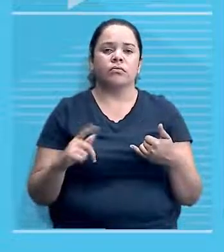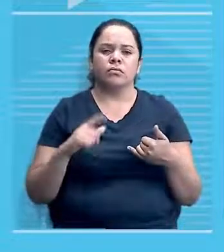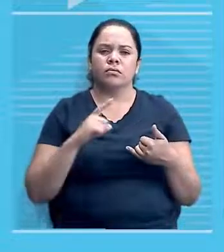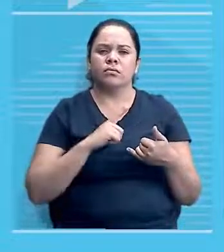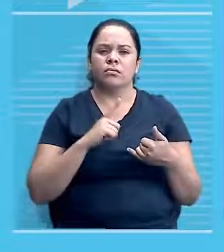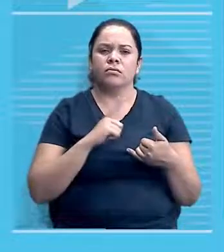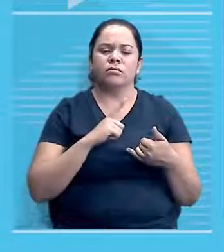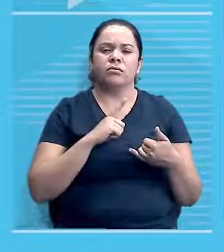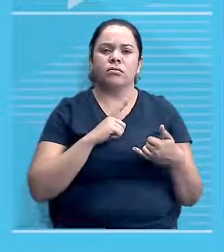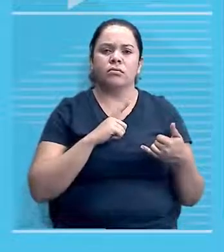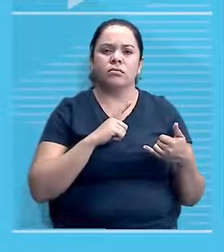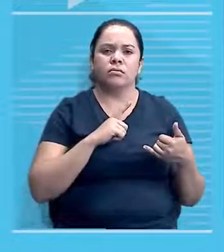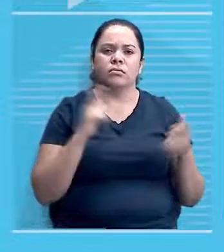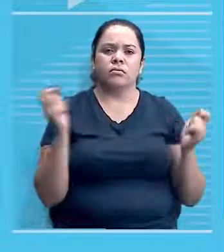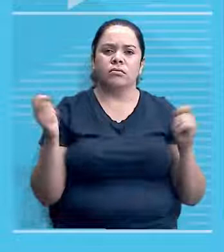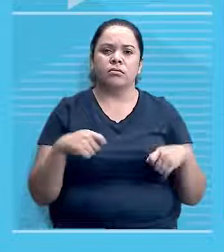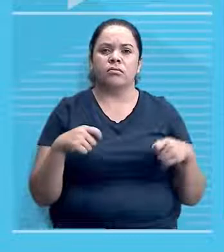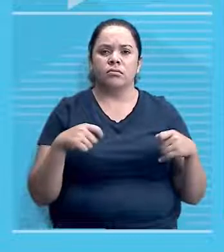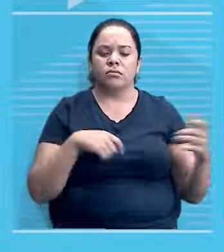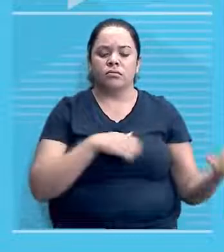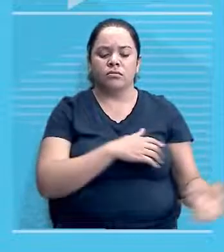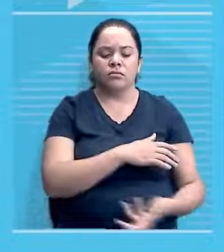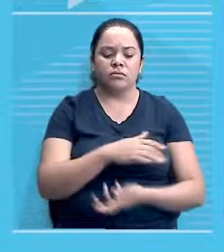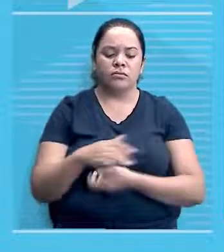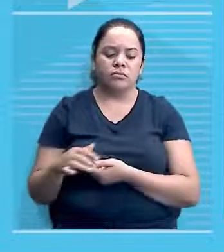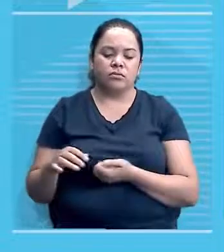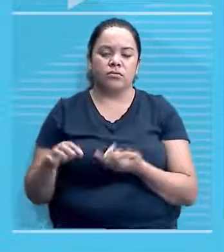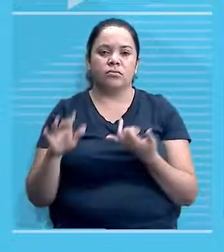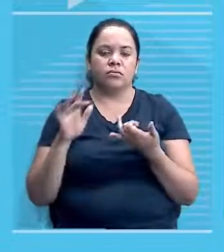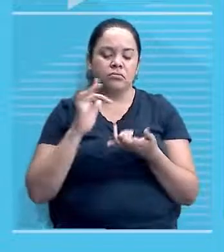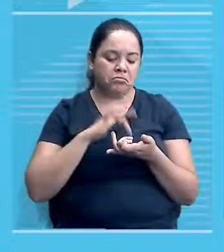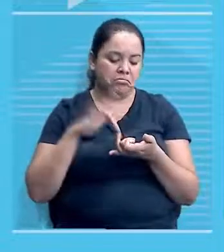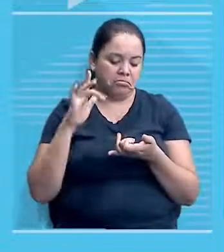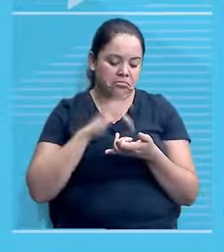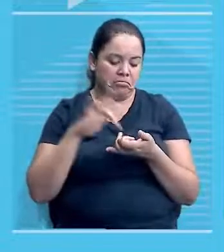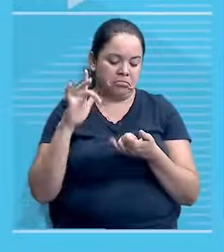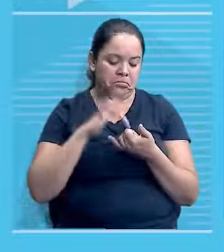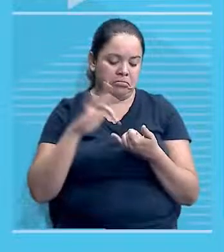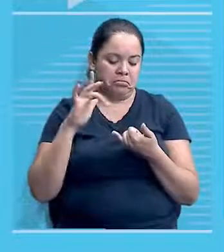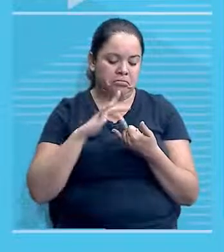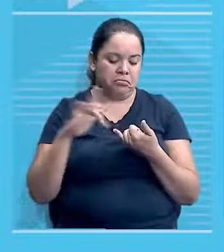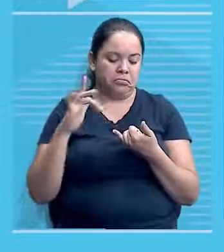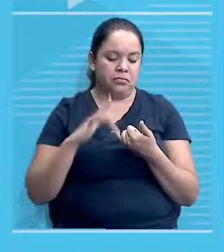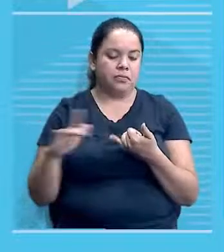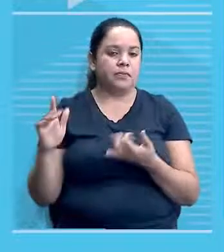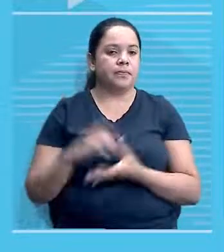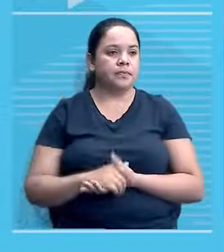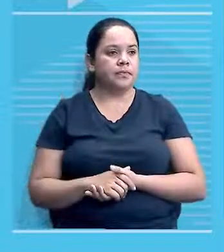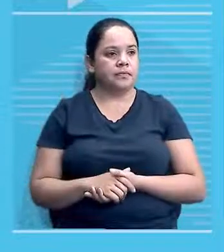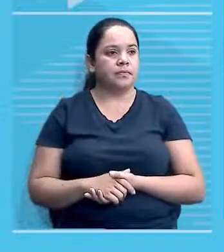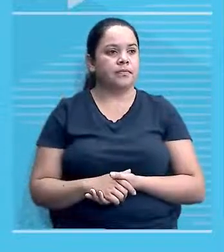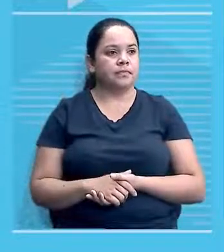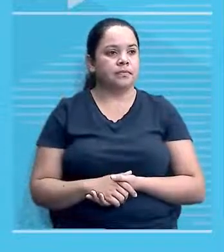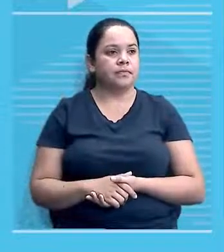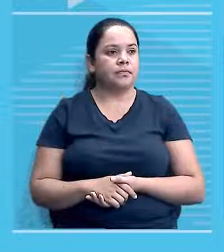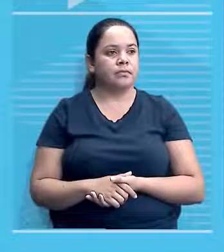sua mão né a gente tá vivendo isso tudo no Barroco começou